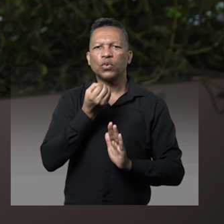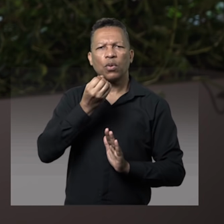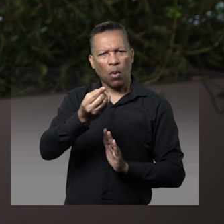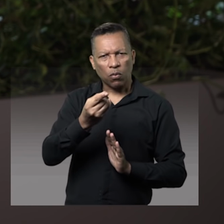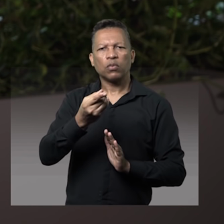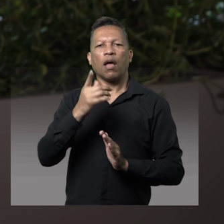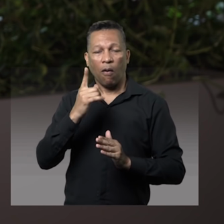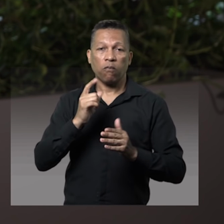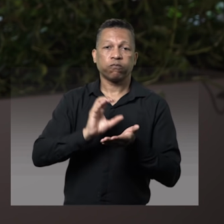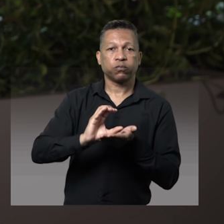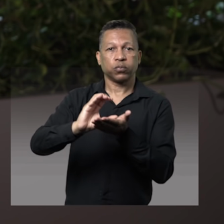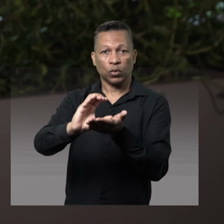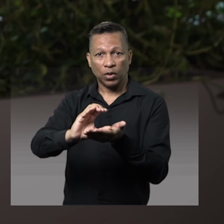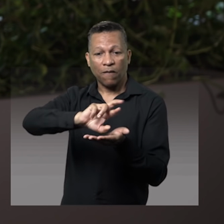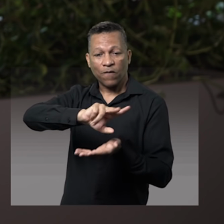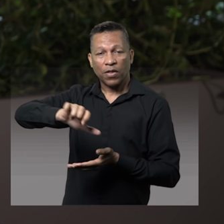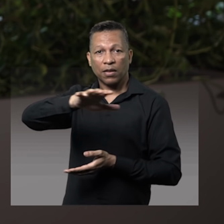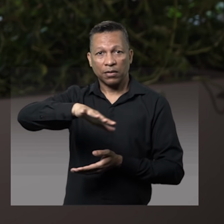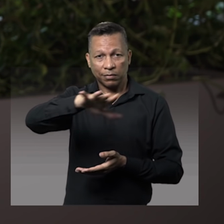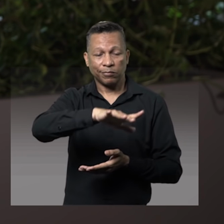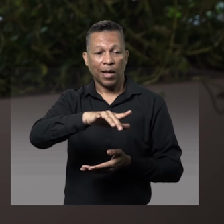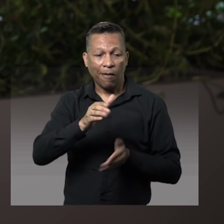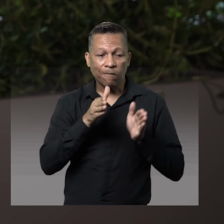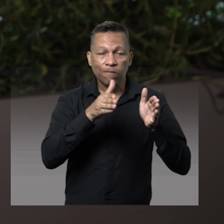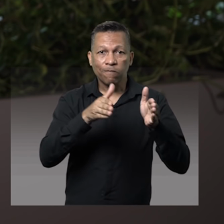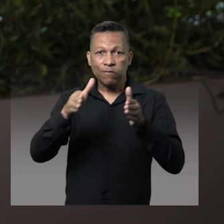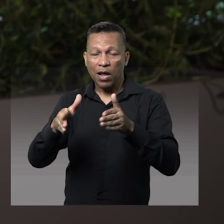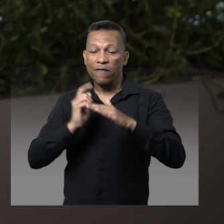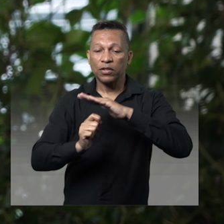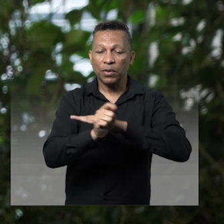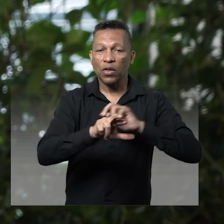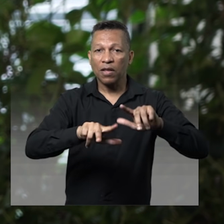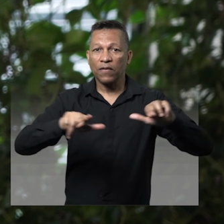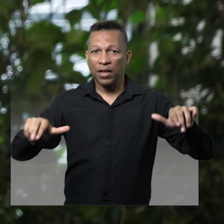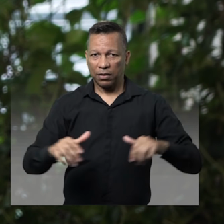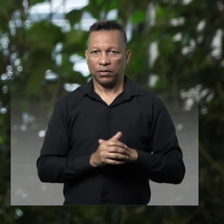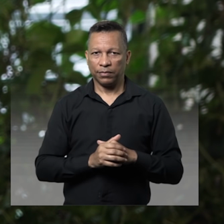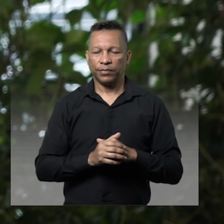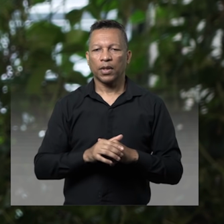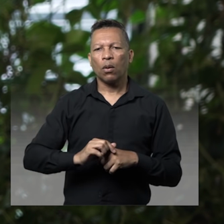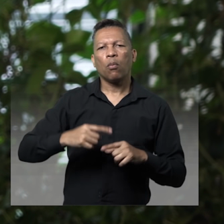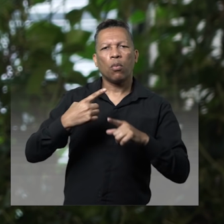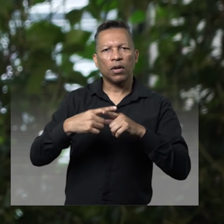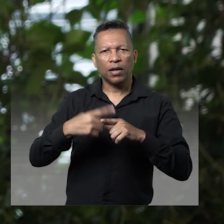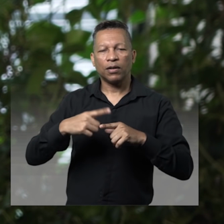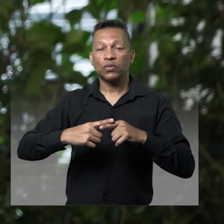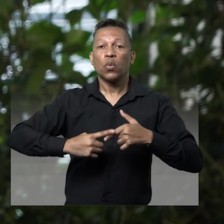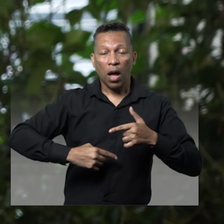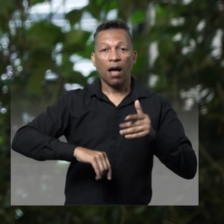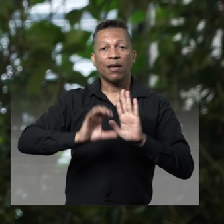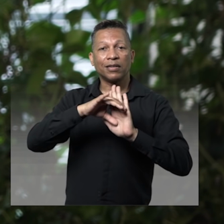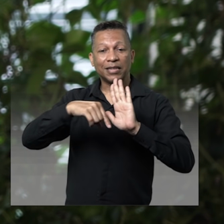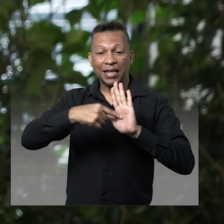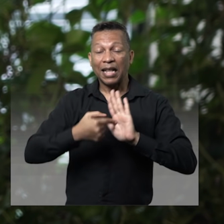fundo multimercado que aposta em diversas modalidades de investimento ao mesmo tempo. Justamente por sua característica, ele